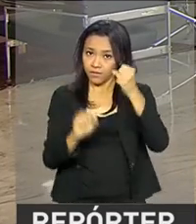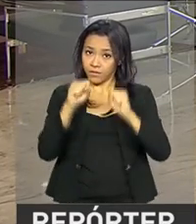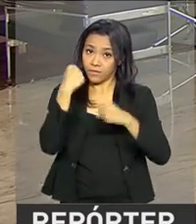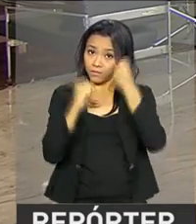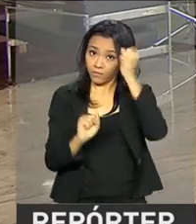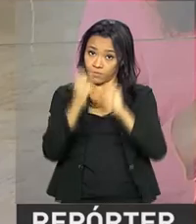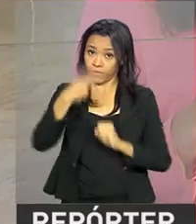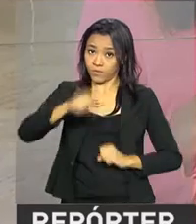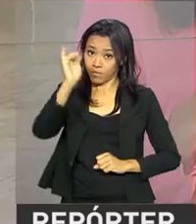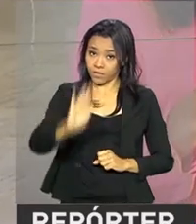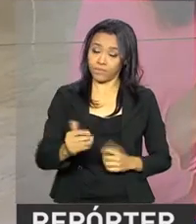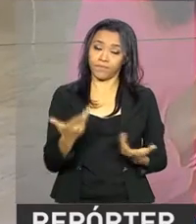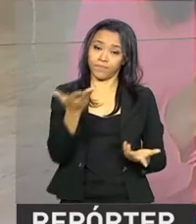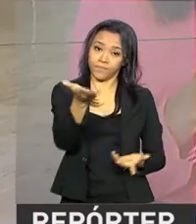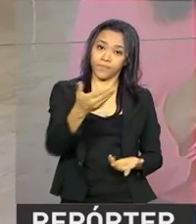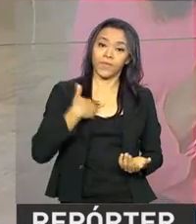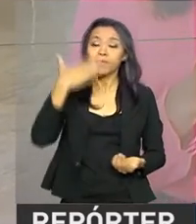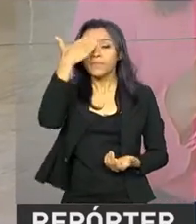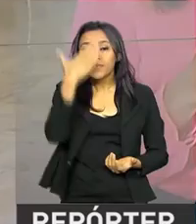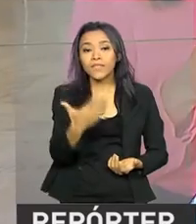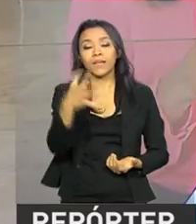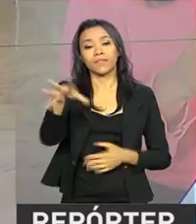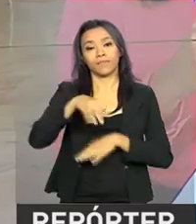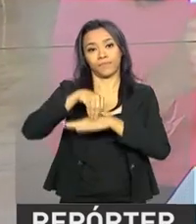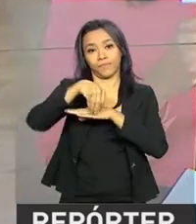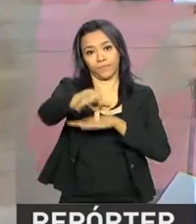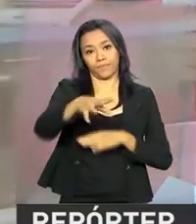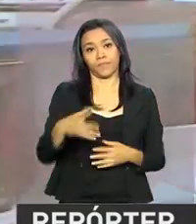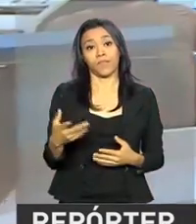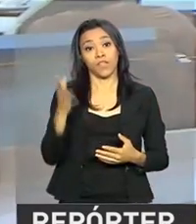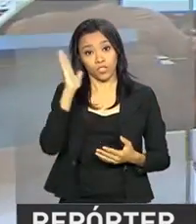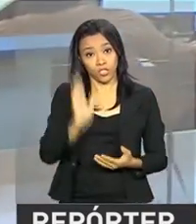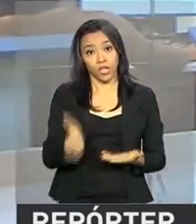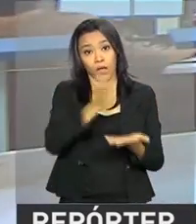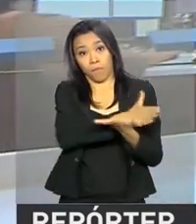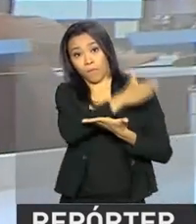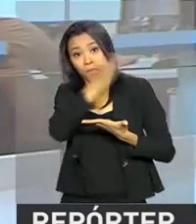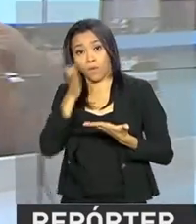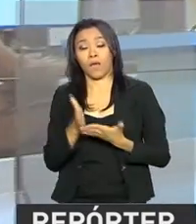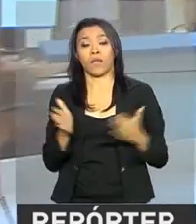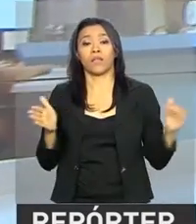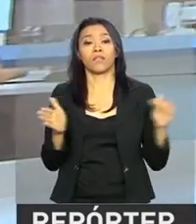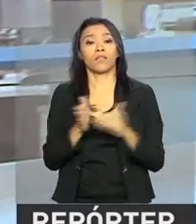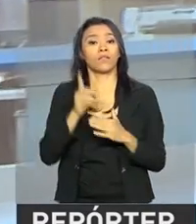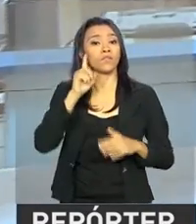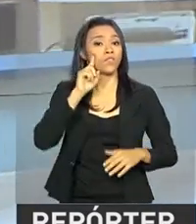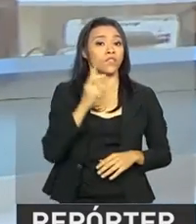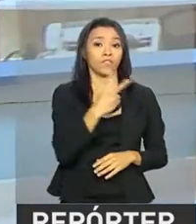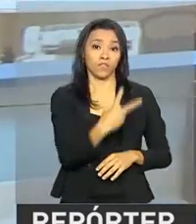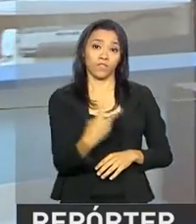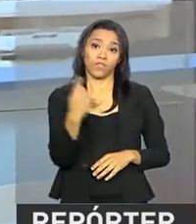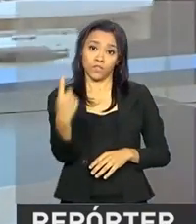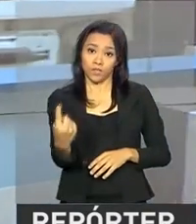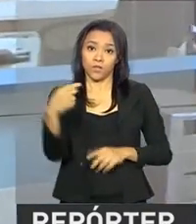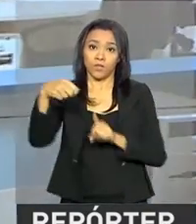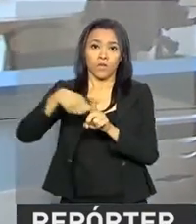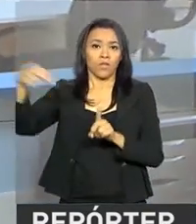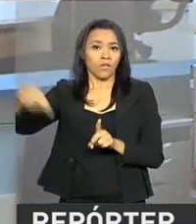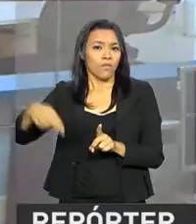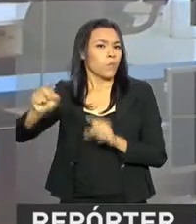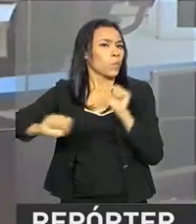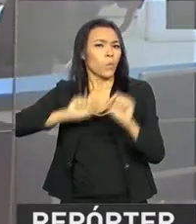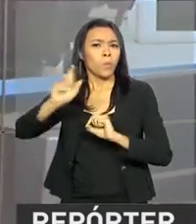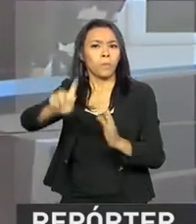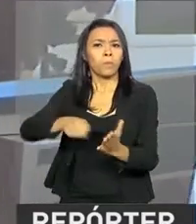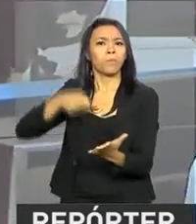leandro obrigado paulo pelas suas informações e foi prorrogado para o dia 21 de novembro o prazo final para